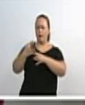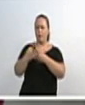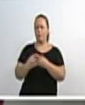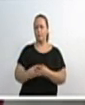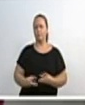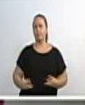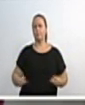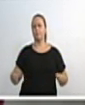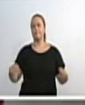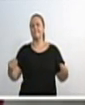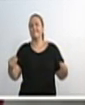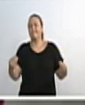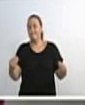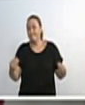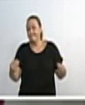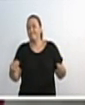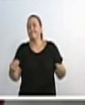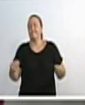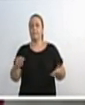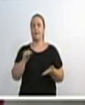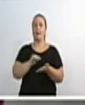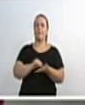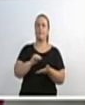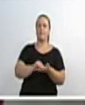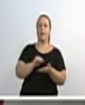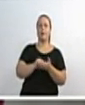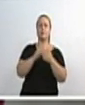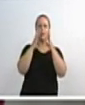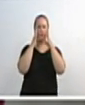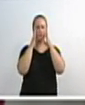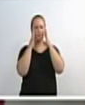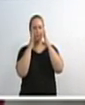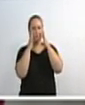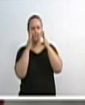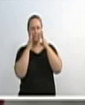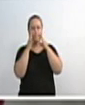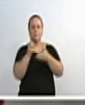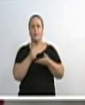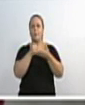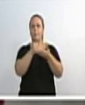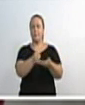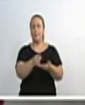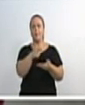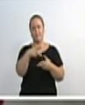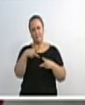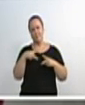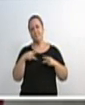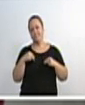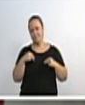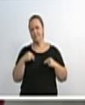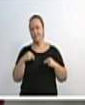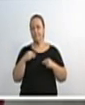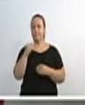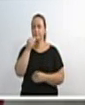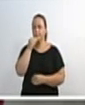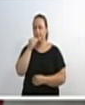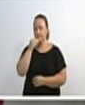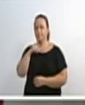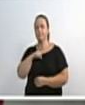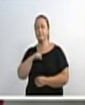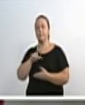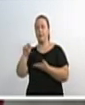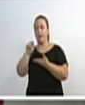sido deixadas de lado, não têm recebido o prestígio, o apoio, o reconhecimento que merecem. É claro que existem associações